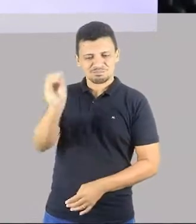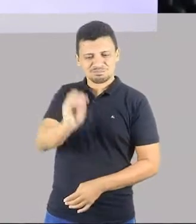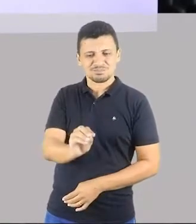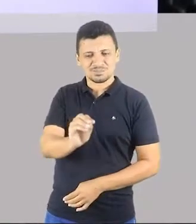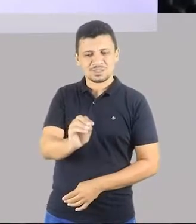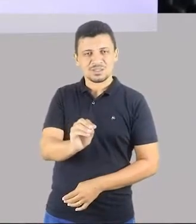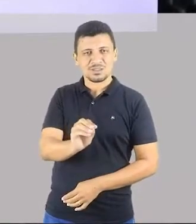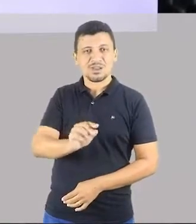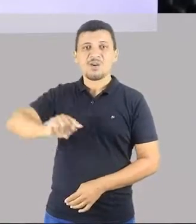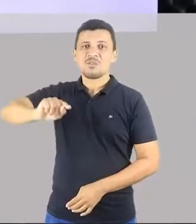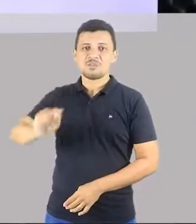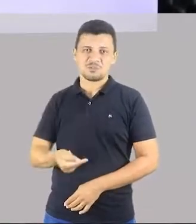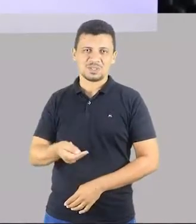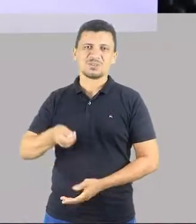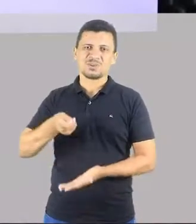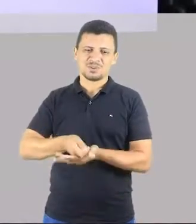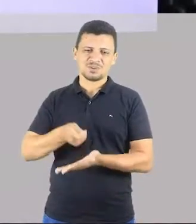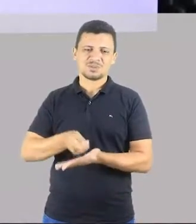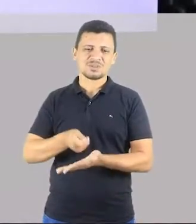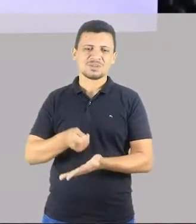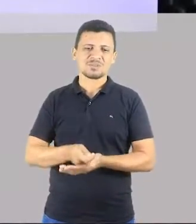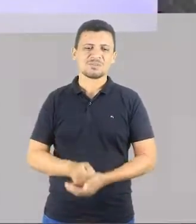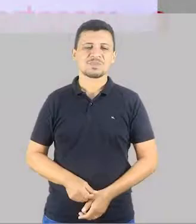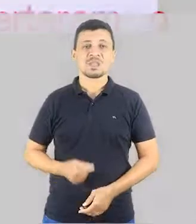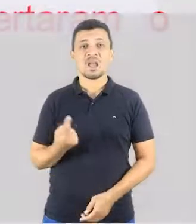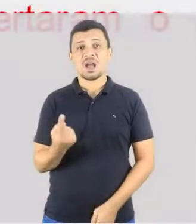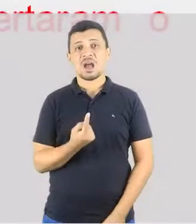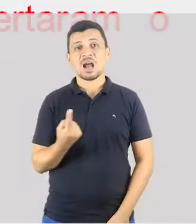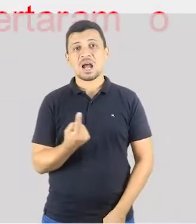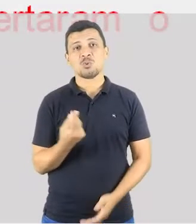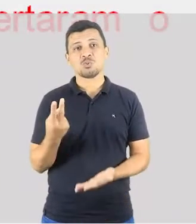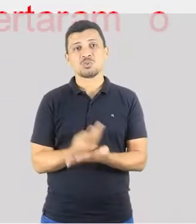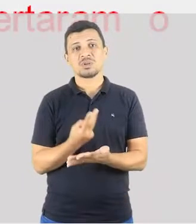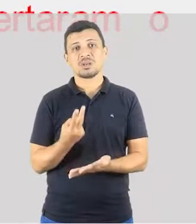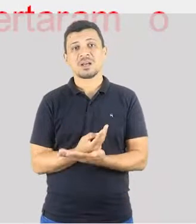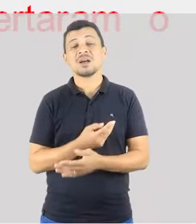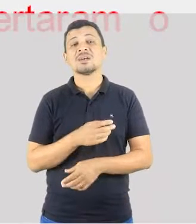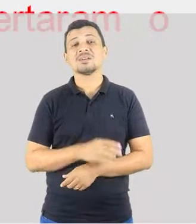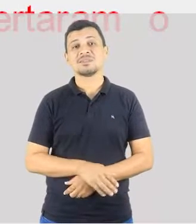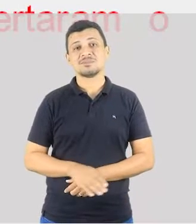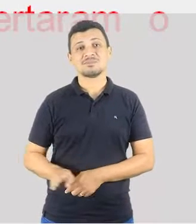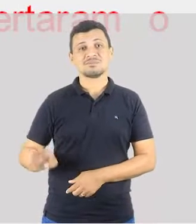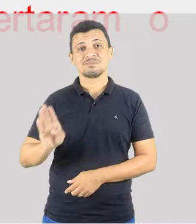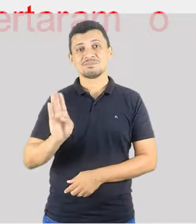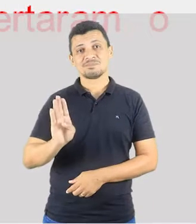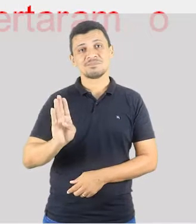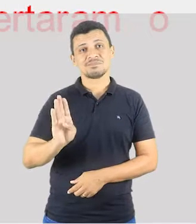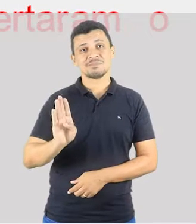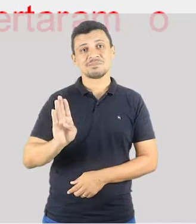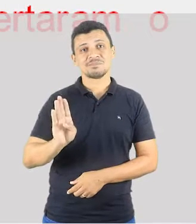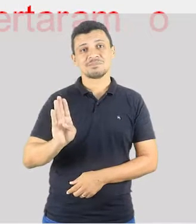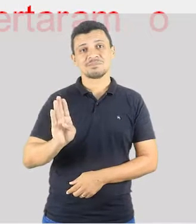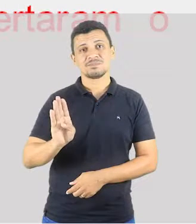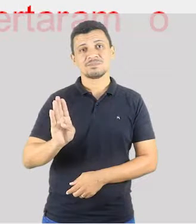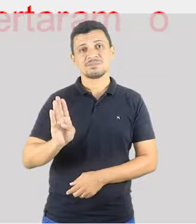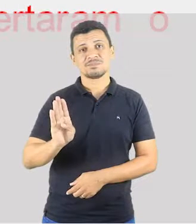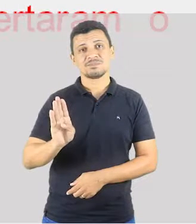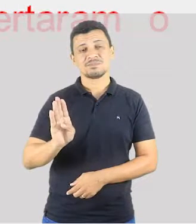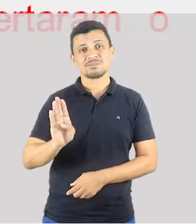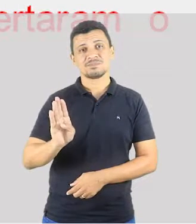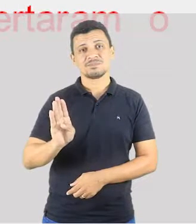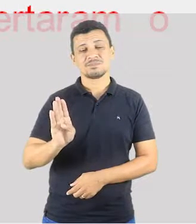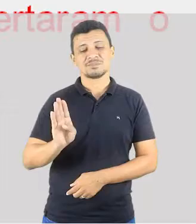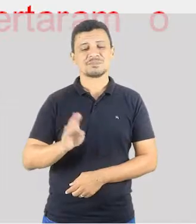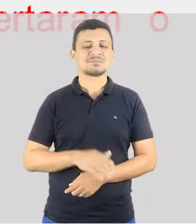a pontuação obrigatória. Significa dizer que a única que está em desacordo com a norma culta é a letra